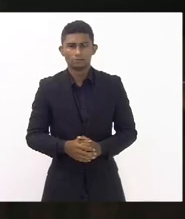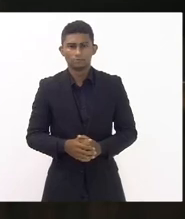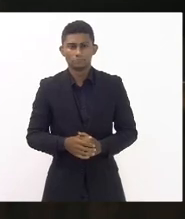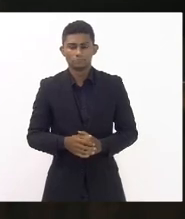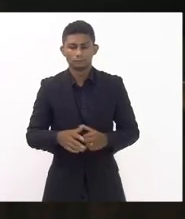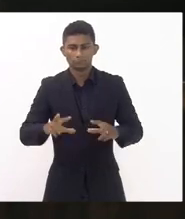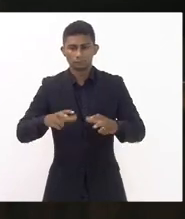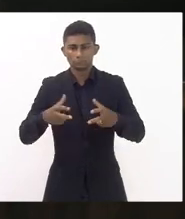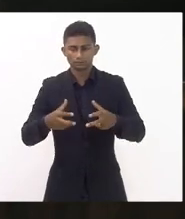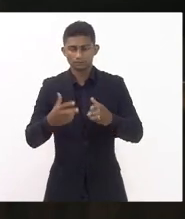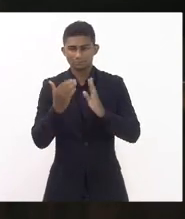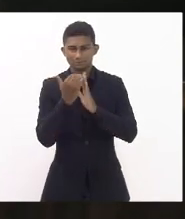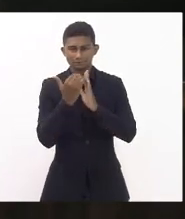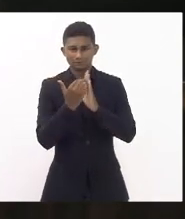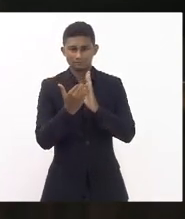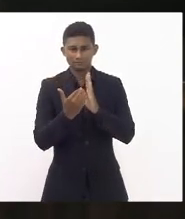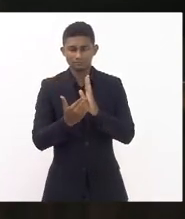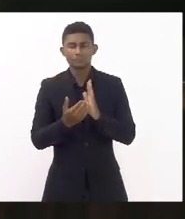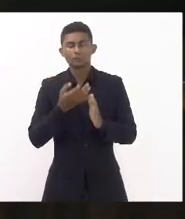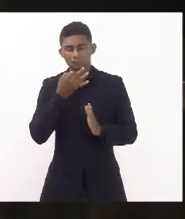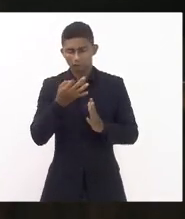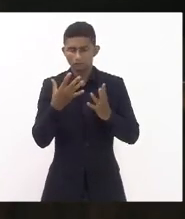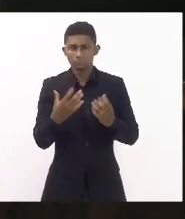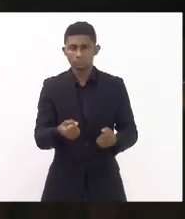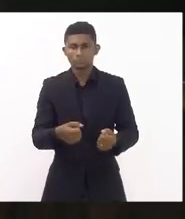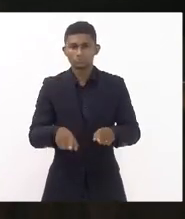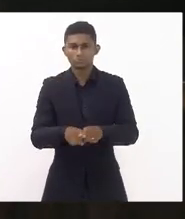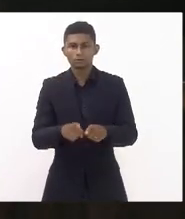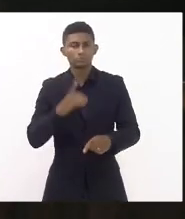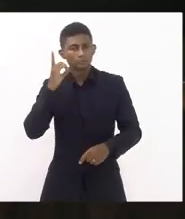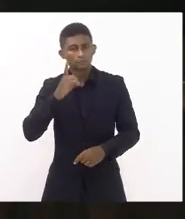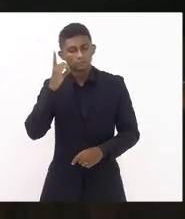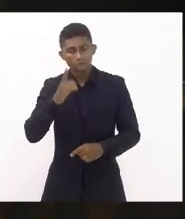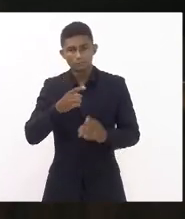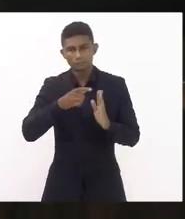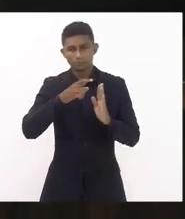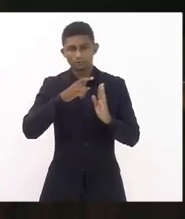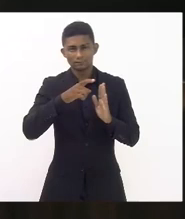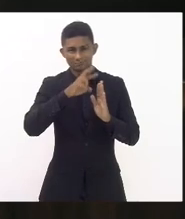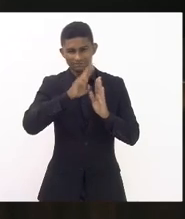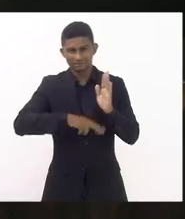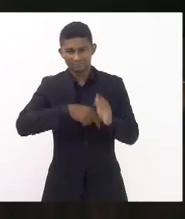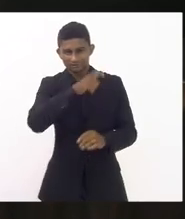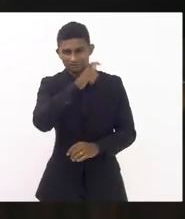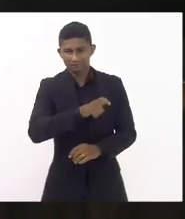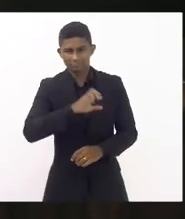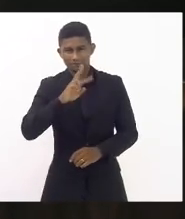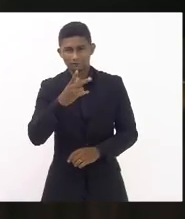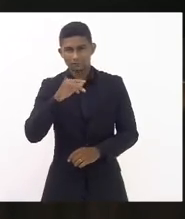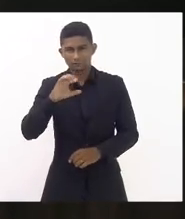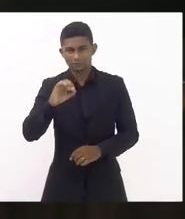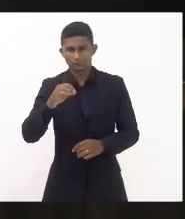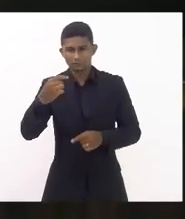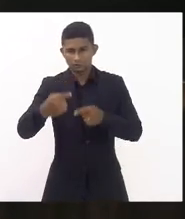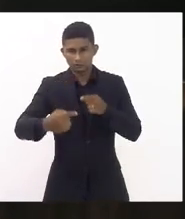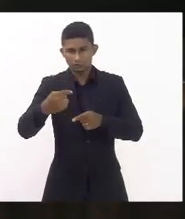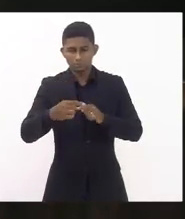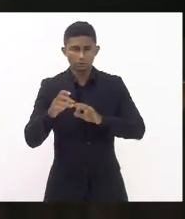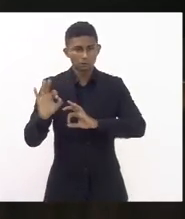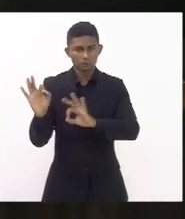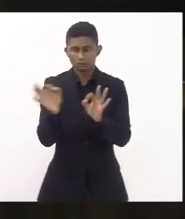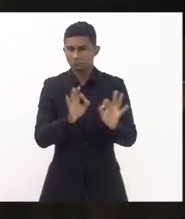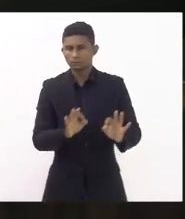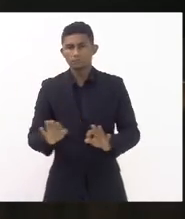Parecer da Comissão de Normas Internas, proposição externa favorável. Deputado relator Chico Machado. Em discussão, não havendo quem